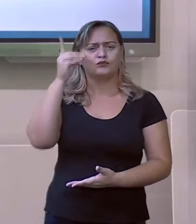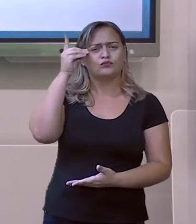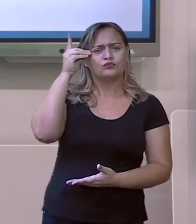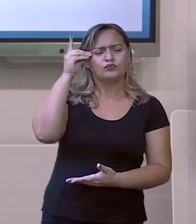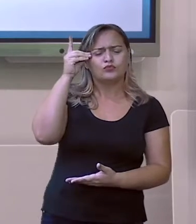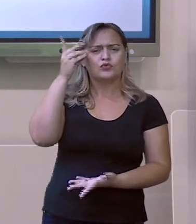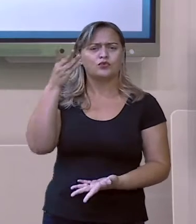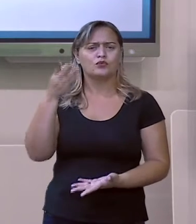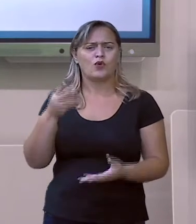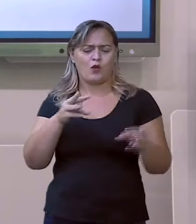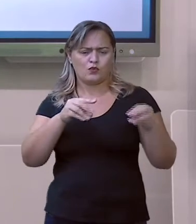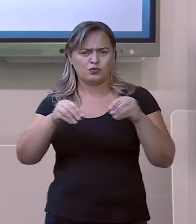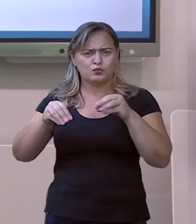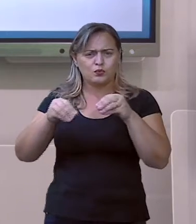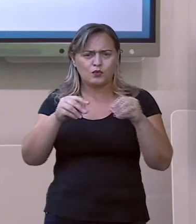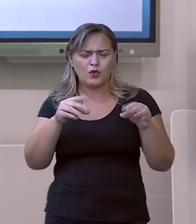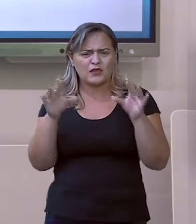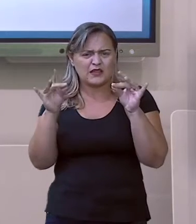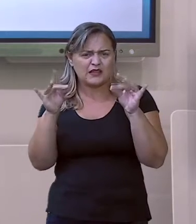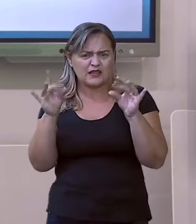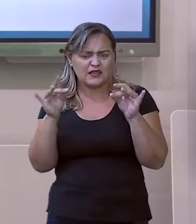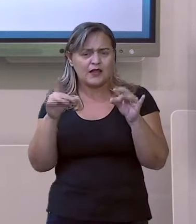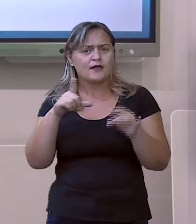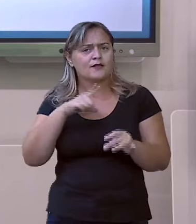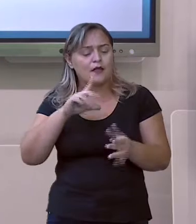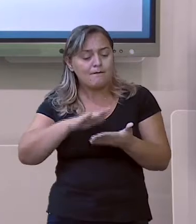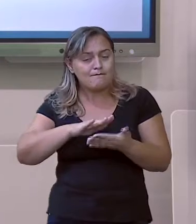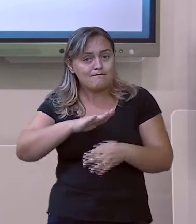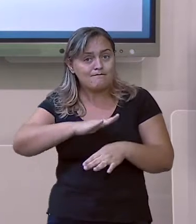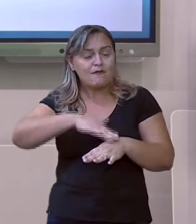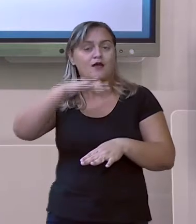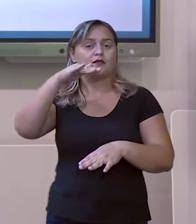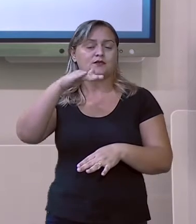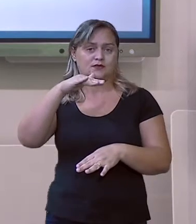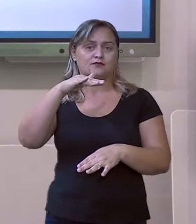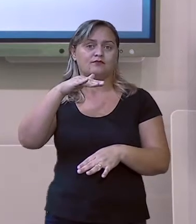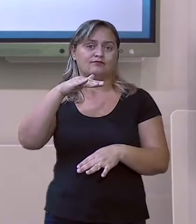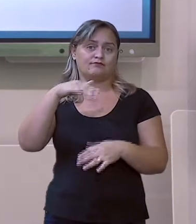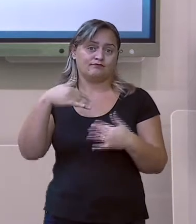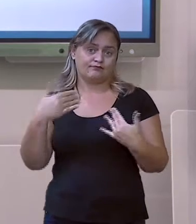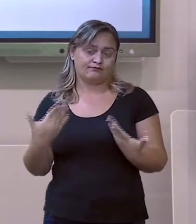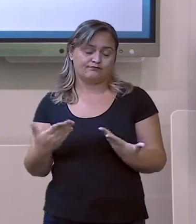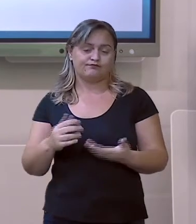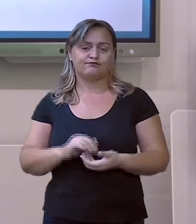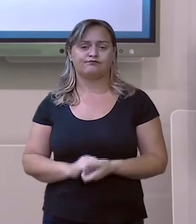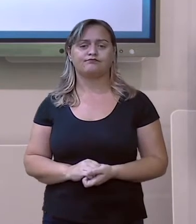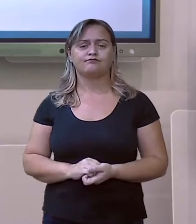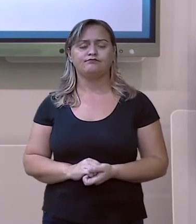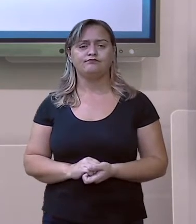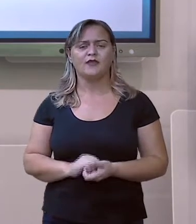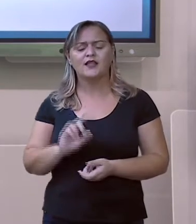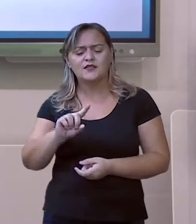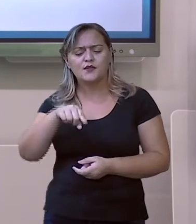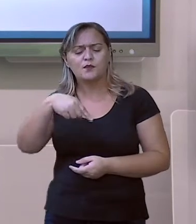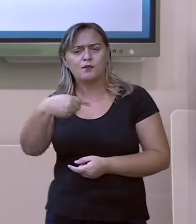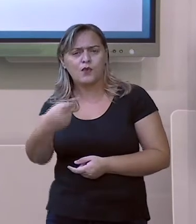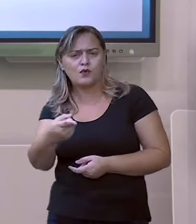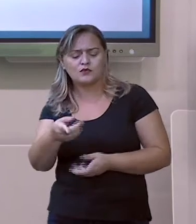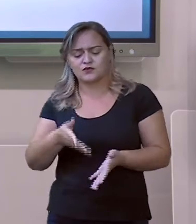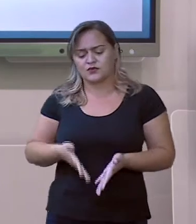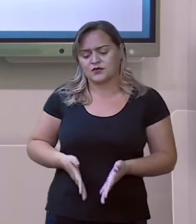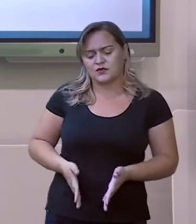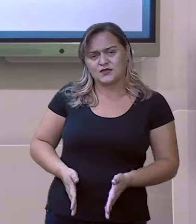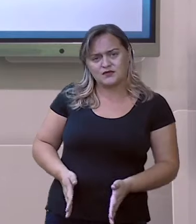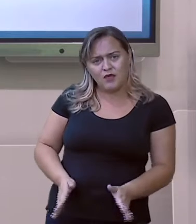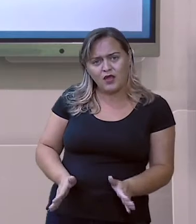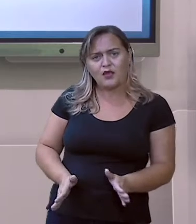Mas eu não estou convencido com o resultado do ultrassom. Então, o que pode ser feito? Depois do nascimento, para comprovar